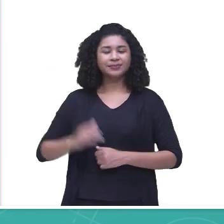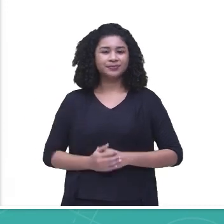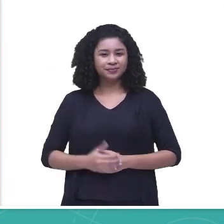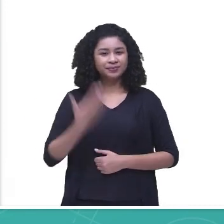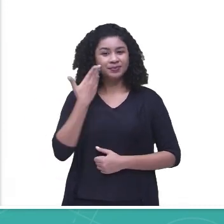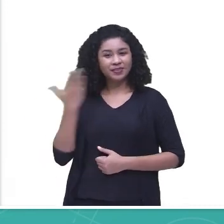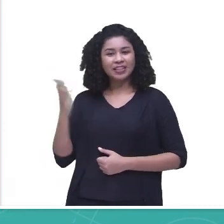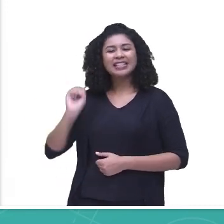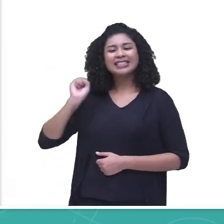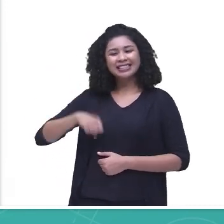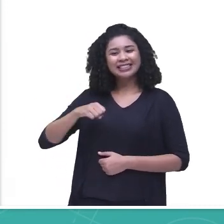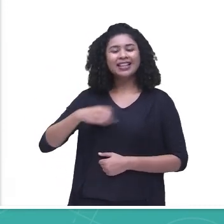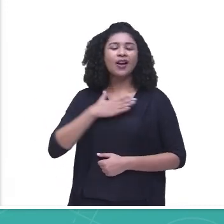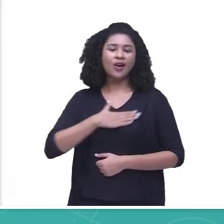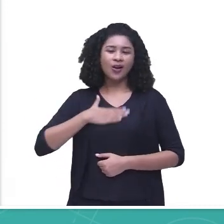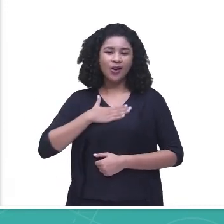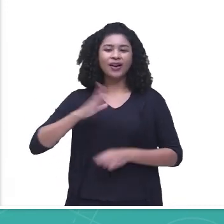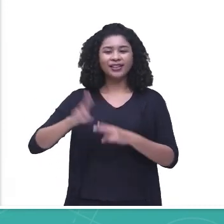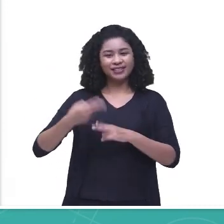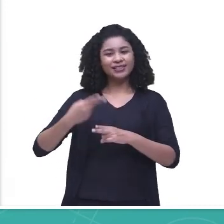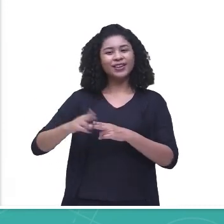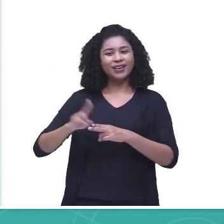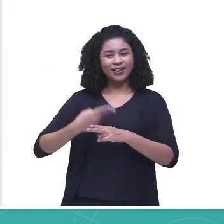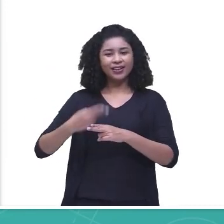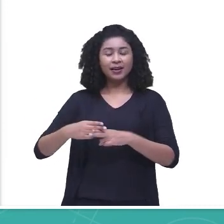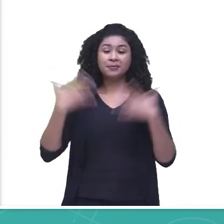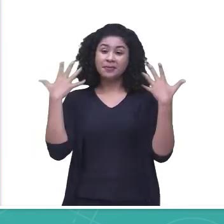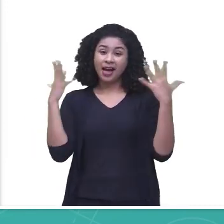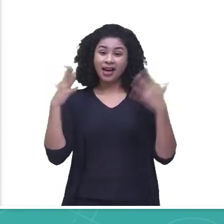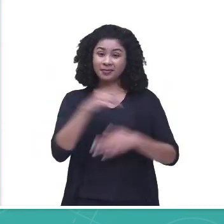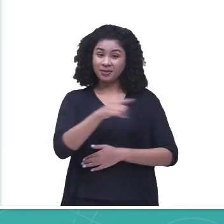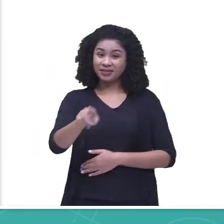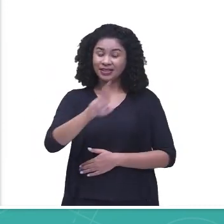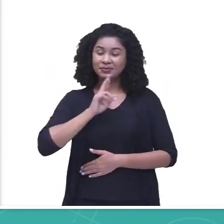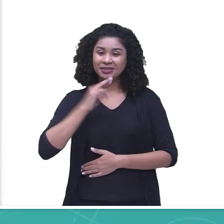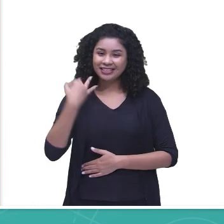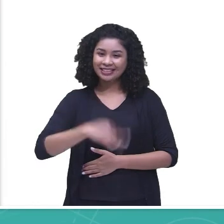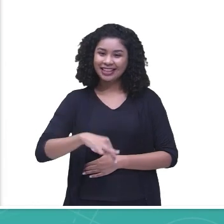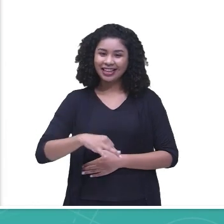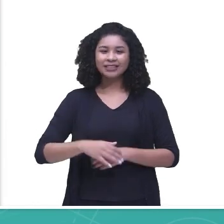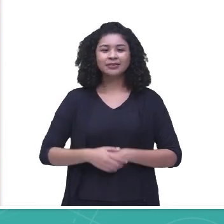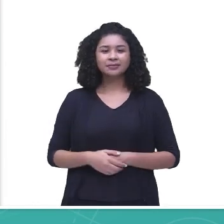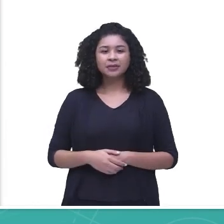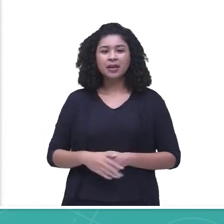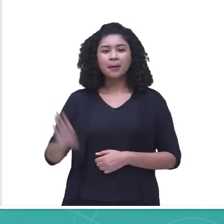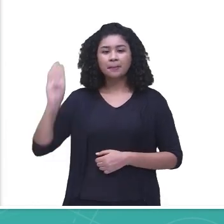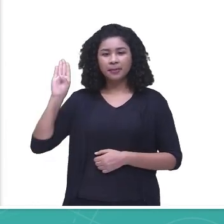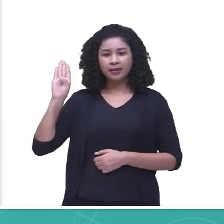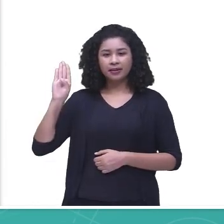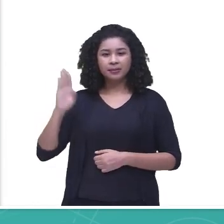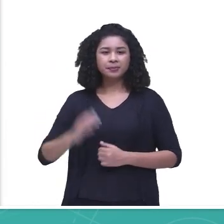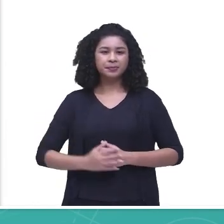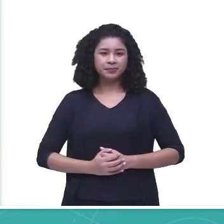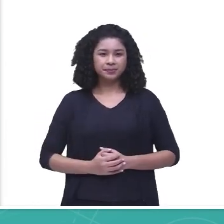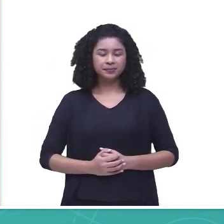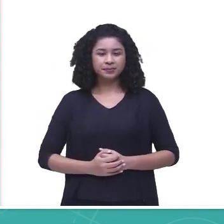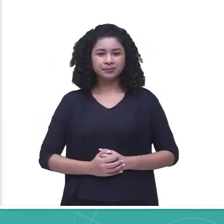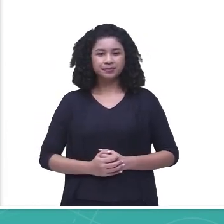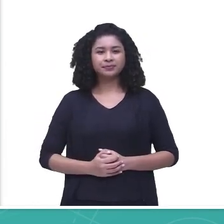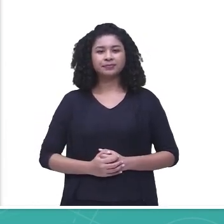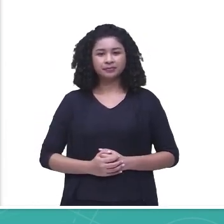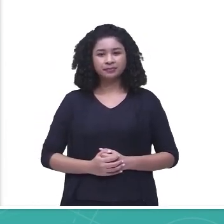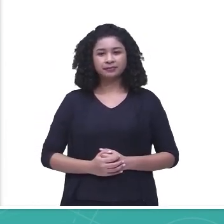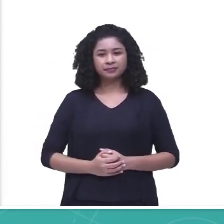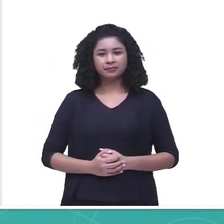elas gostam de chocolate. Yes, they do. Parabéns para quem acertou. Na letra B, da questão 1. Vamos ver a